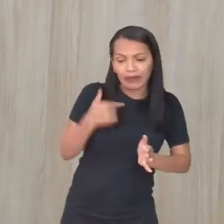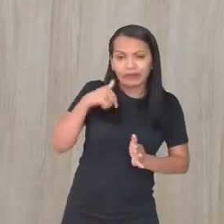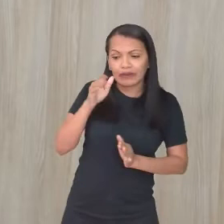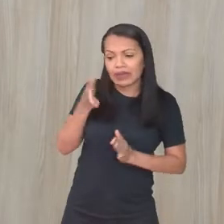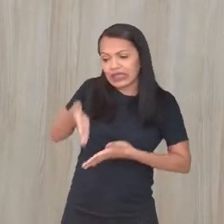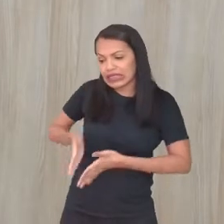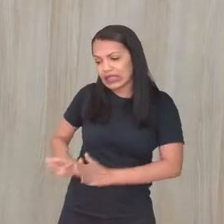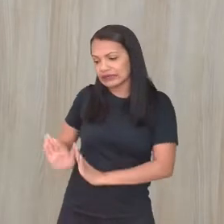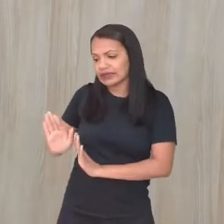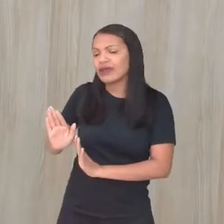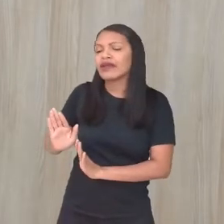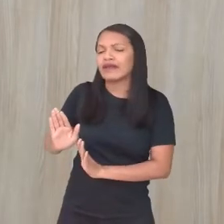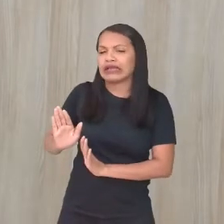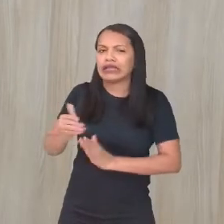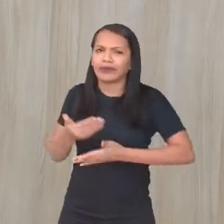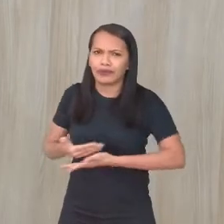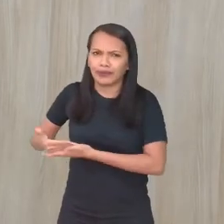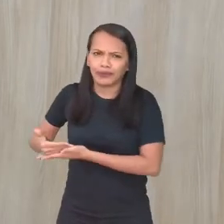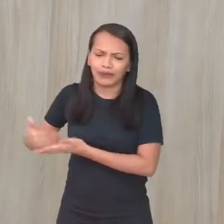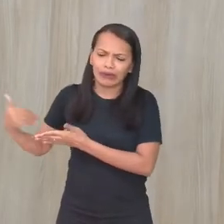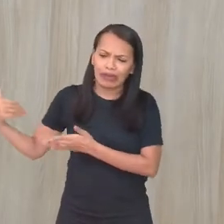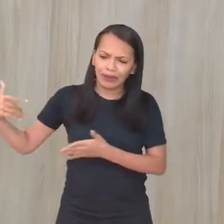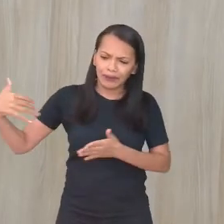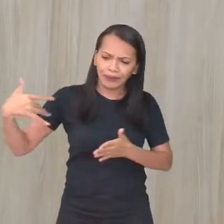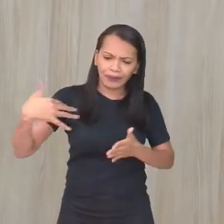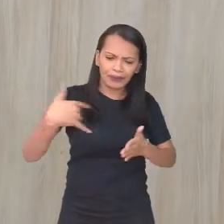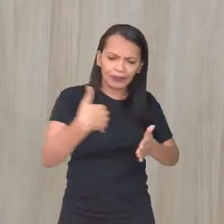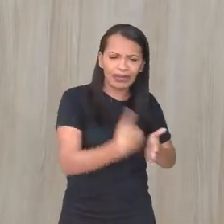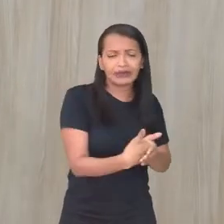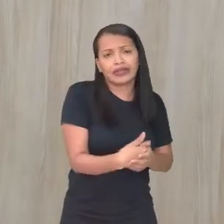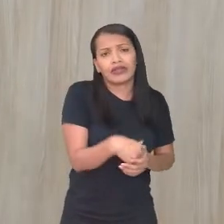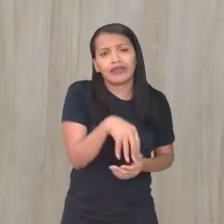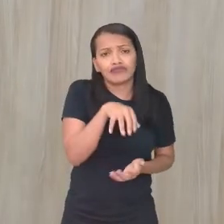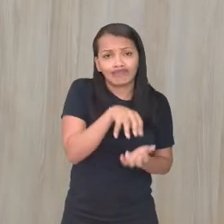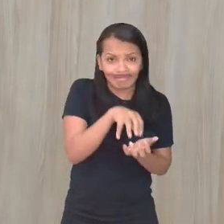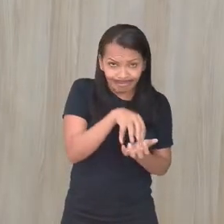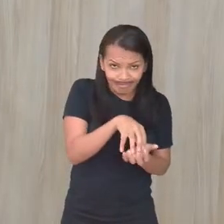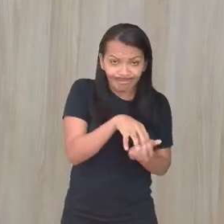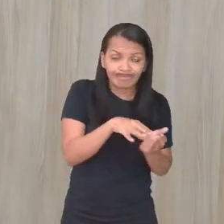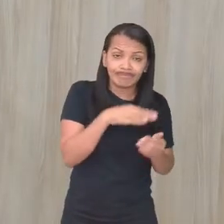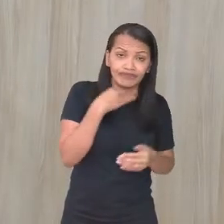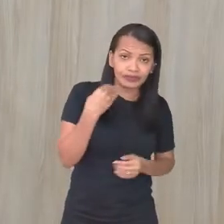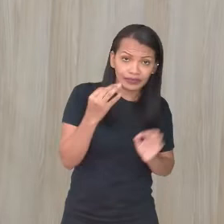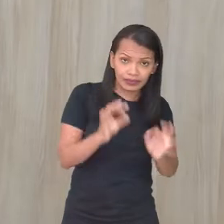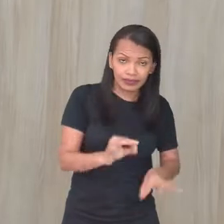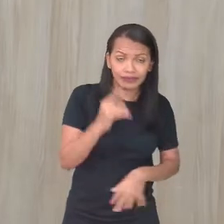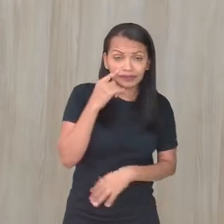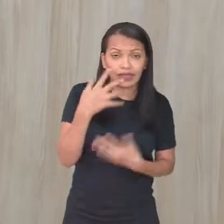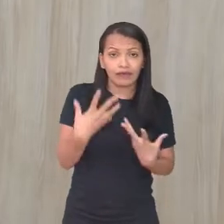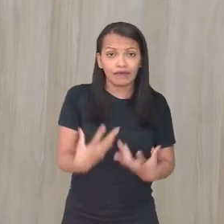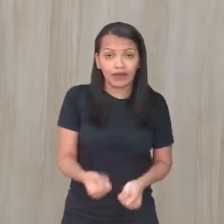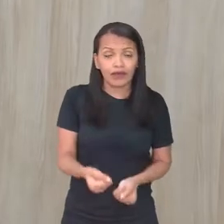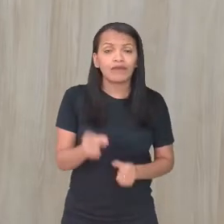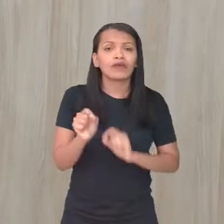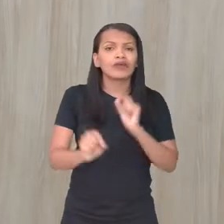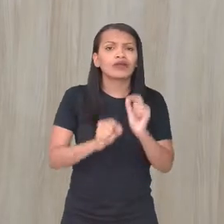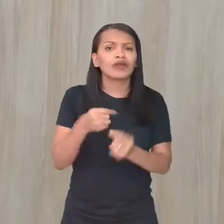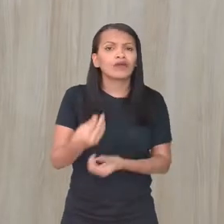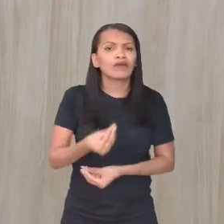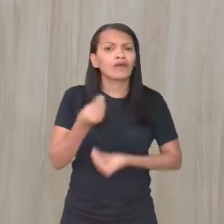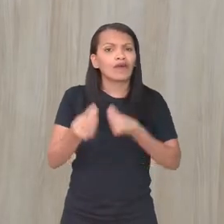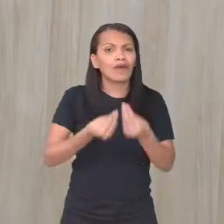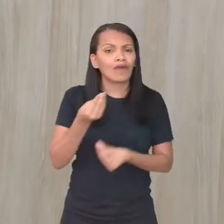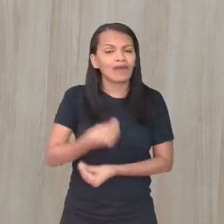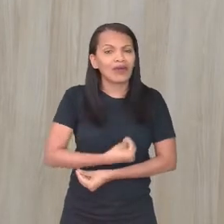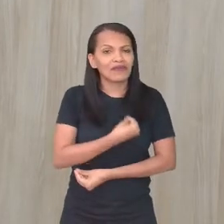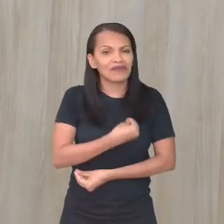envelhecer. Então, vamos envelhecer cada vez mais com saúde. Vamos lá. Então, falar a respeito de como a vida